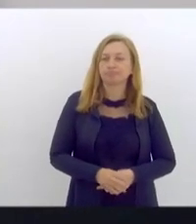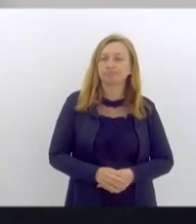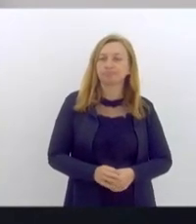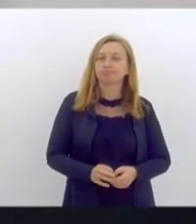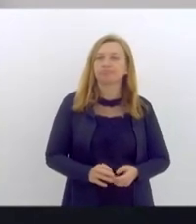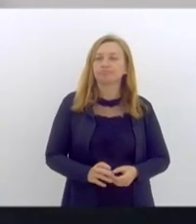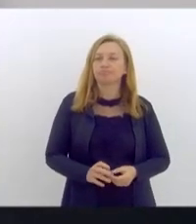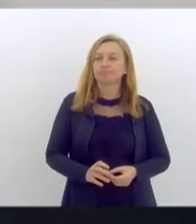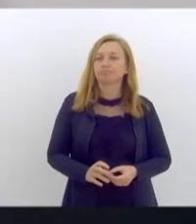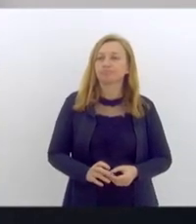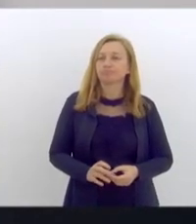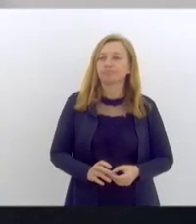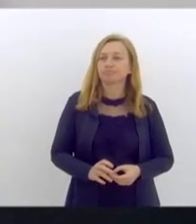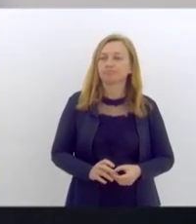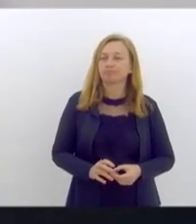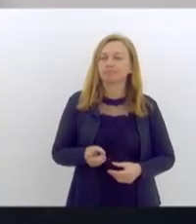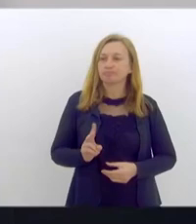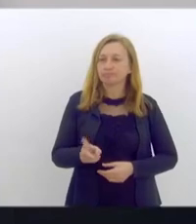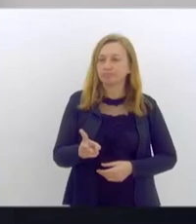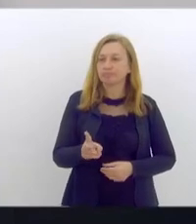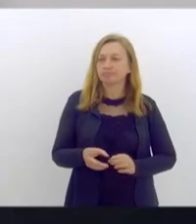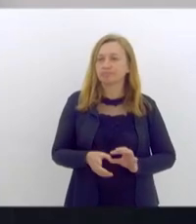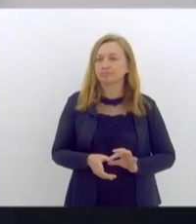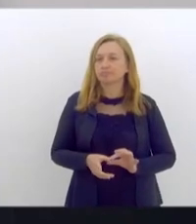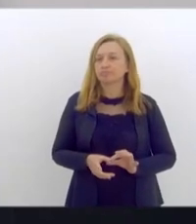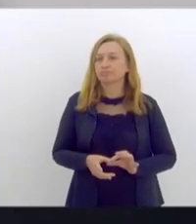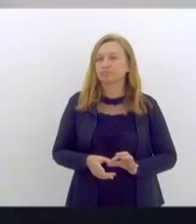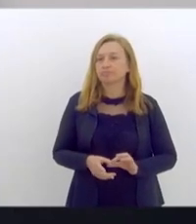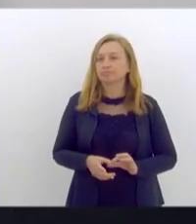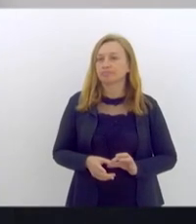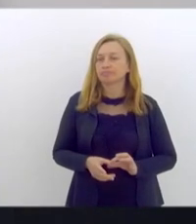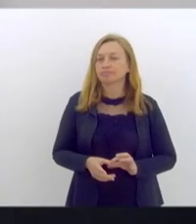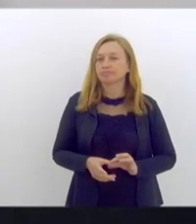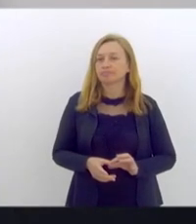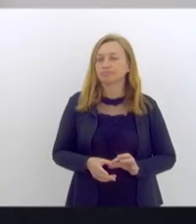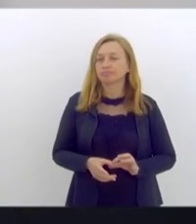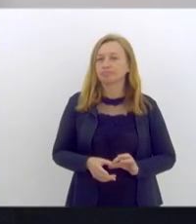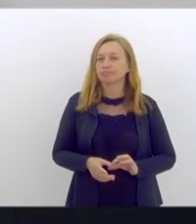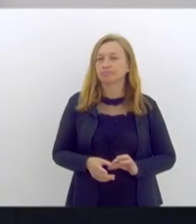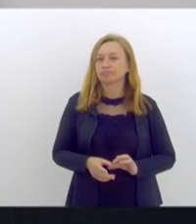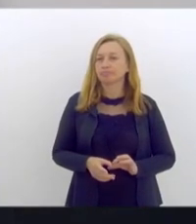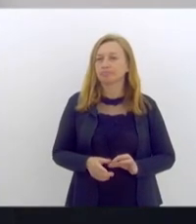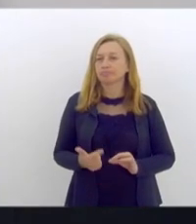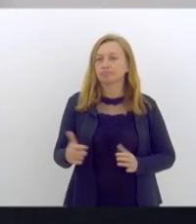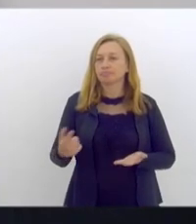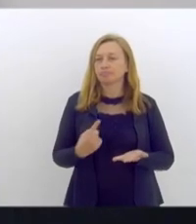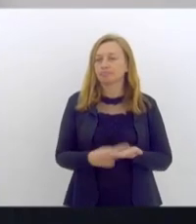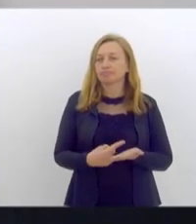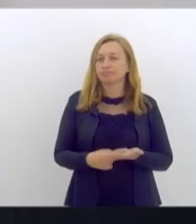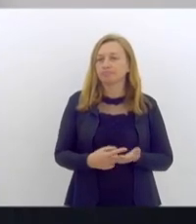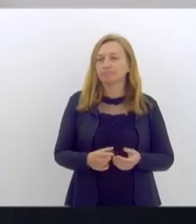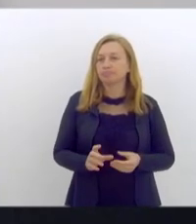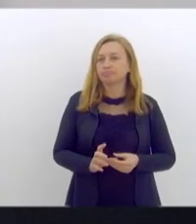outro mas vamos continuar que sem acordo Que anotei